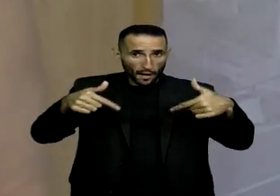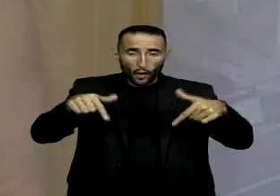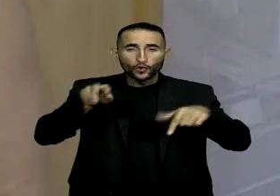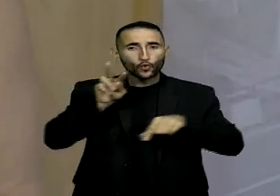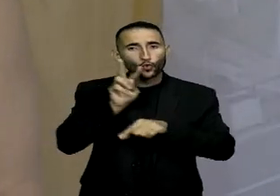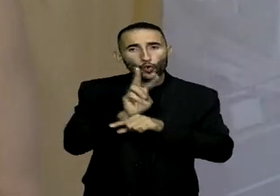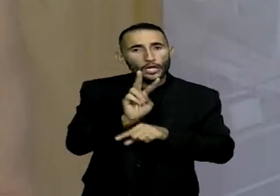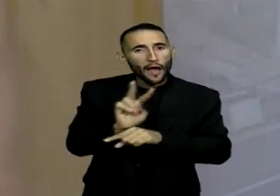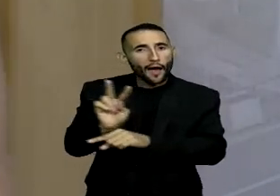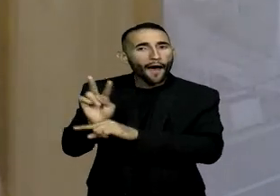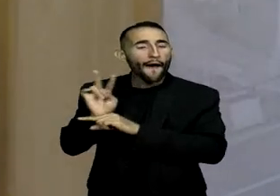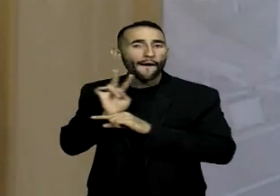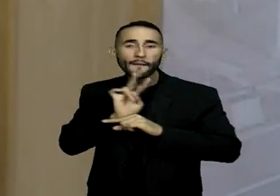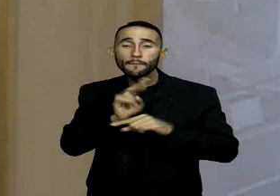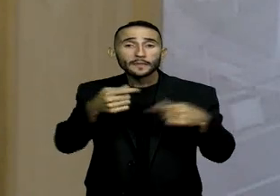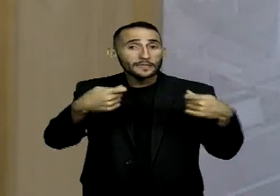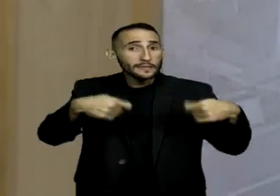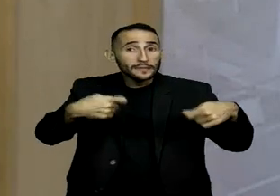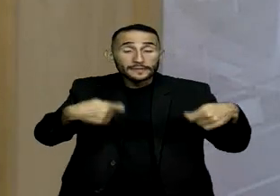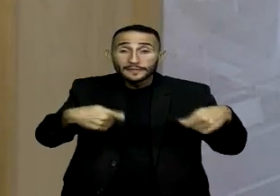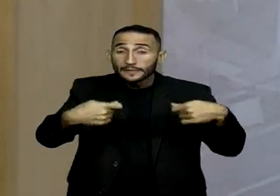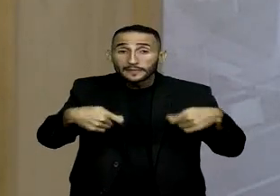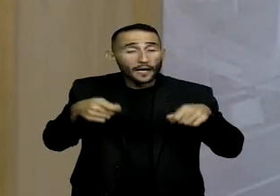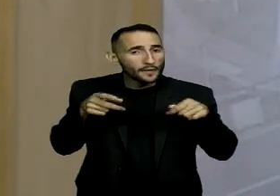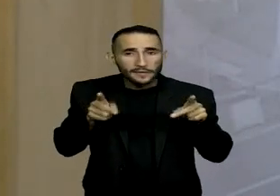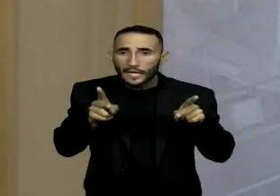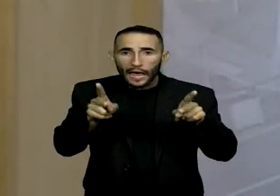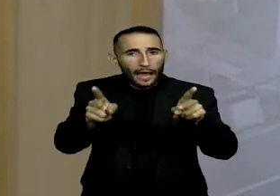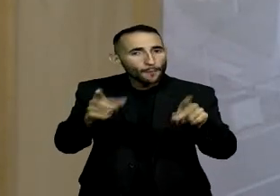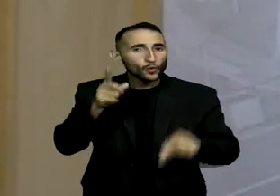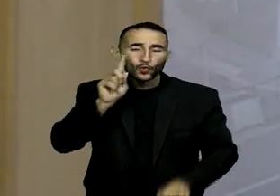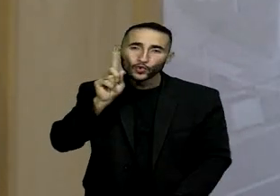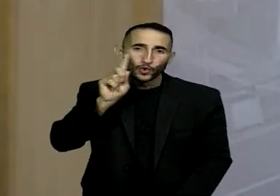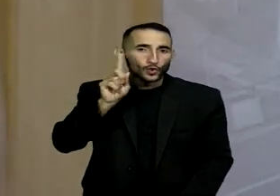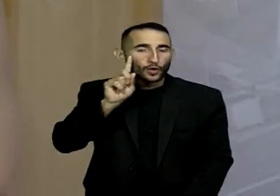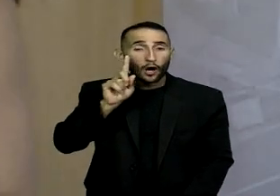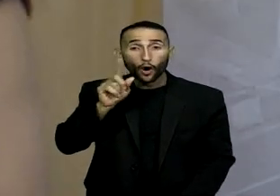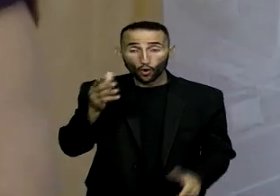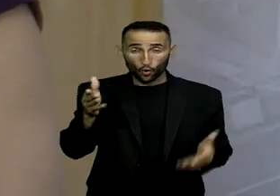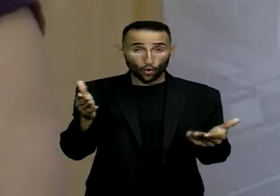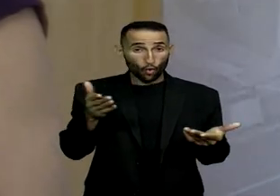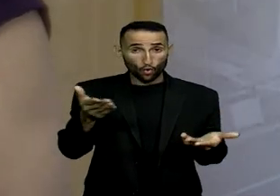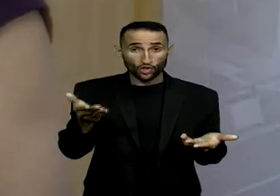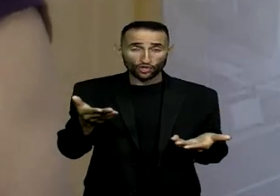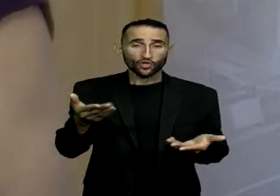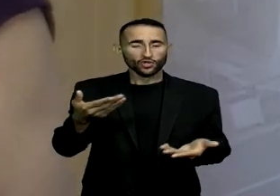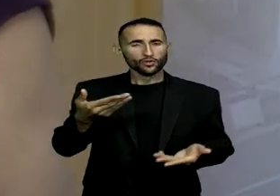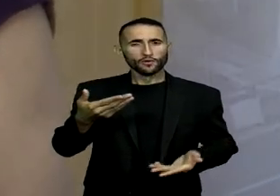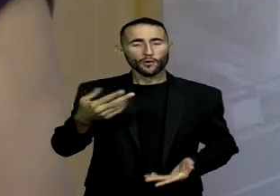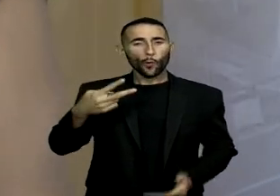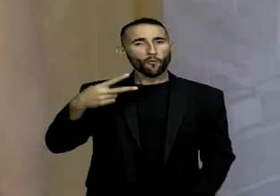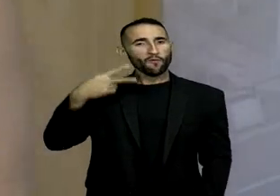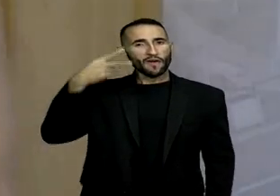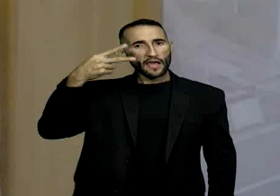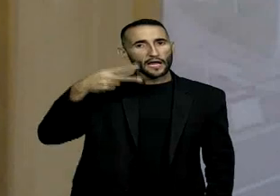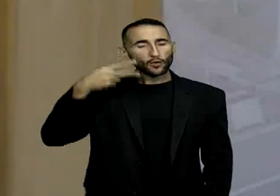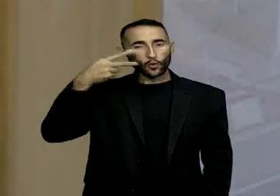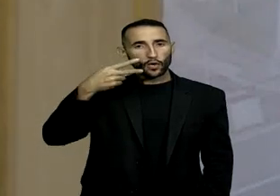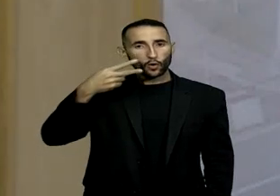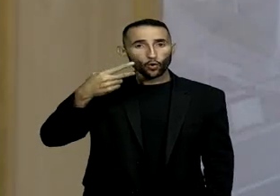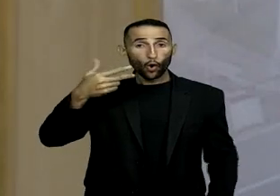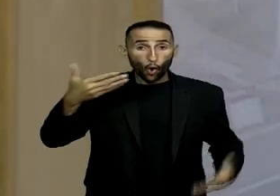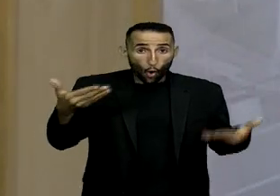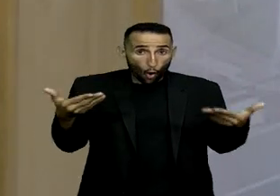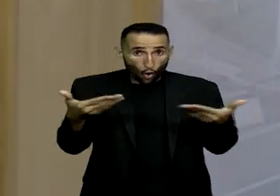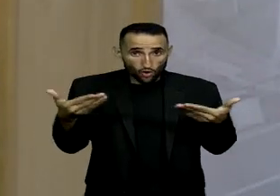prevenção dessa situação, tem que ser permanente. E hoje aqui eu falo como vereadora de Osasco, eu estou vereadora